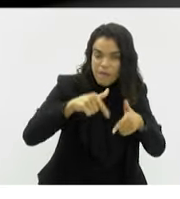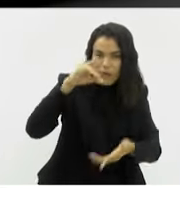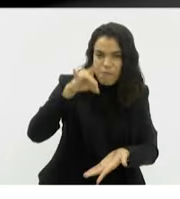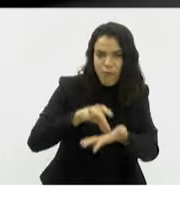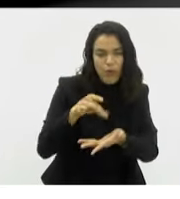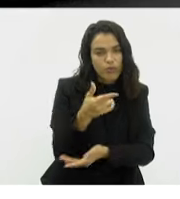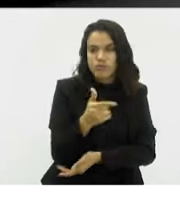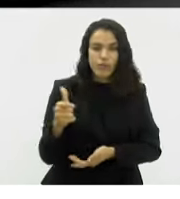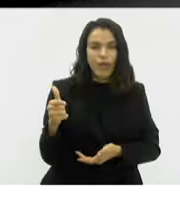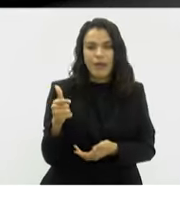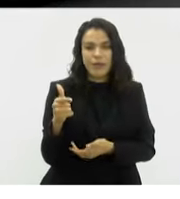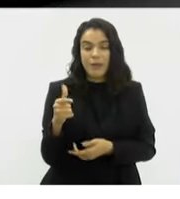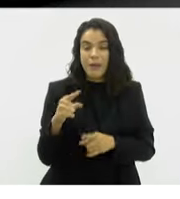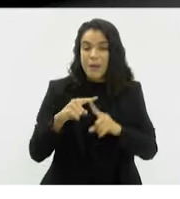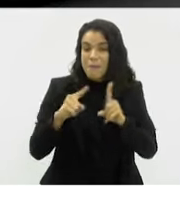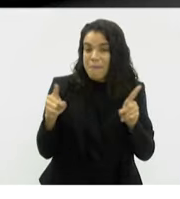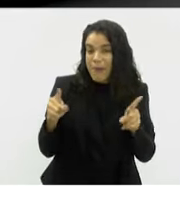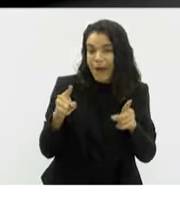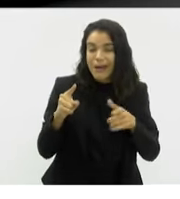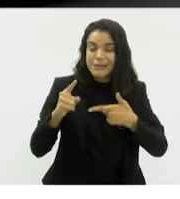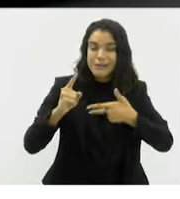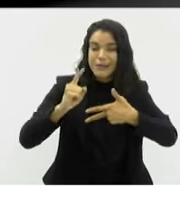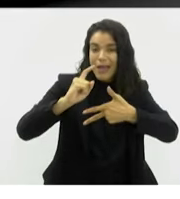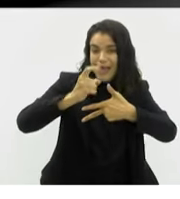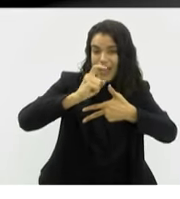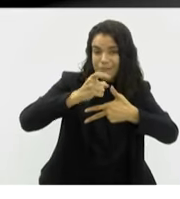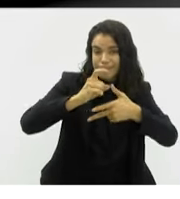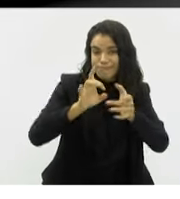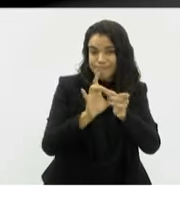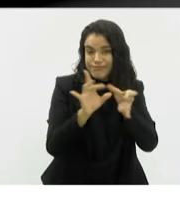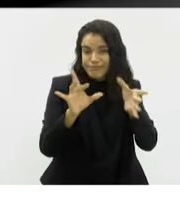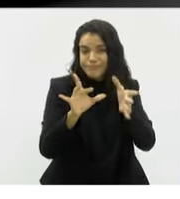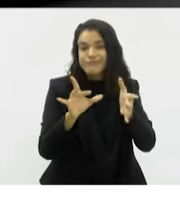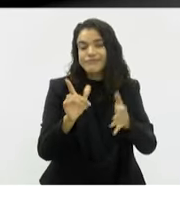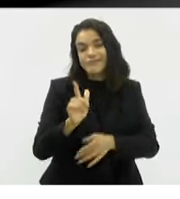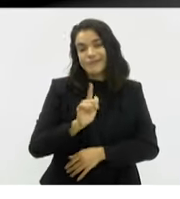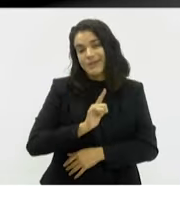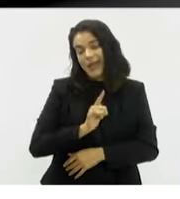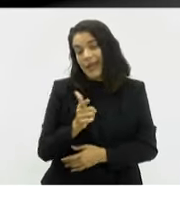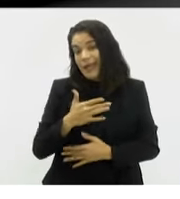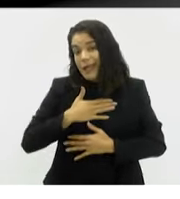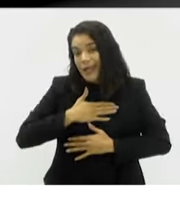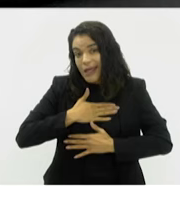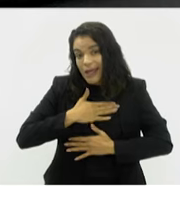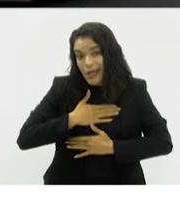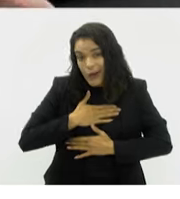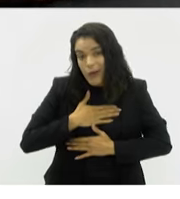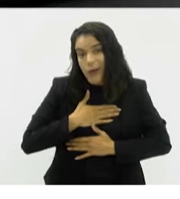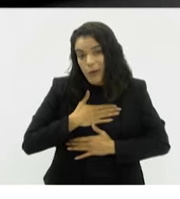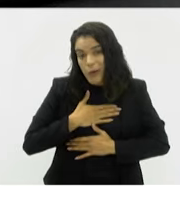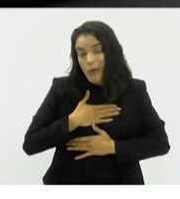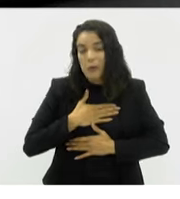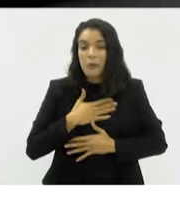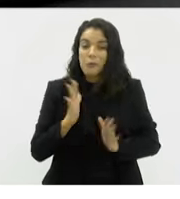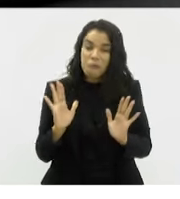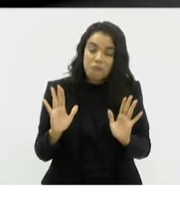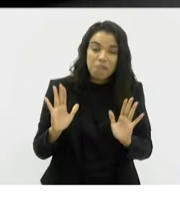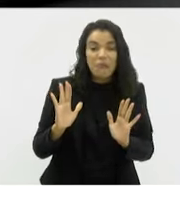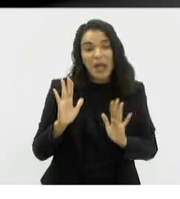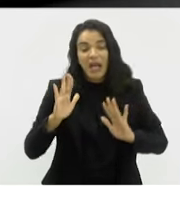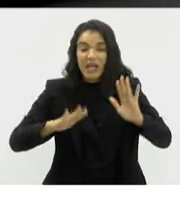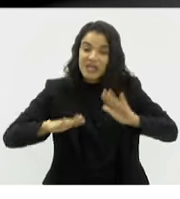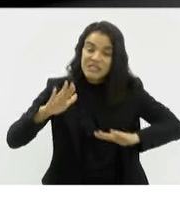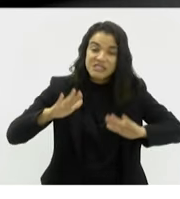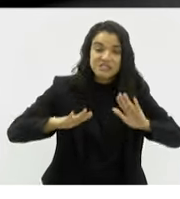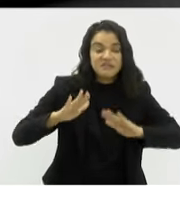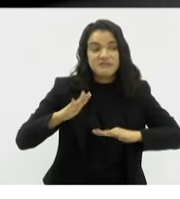tem. Mas na TIL também dá para fazer o mesmo proselitismo. Eu até, mesmo às vezes contrariando